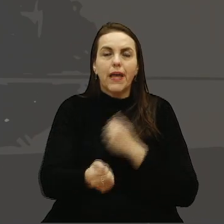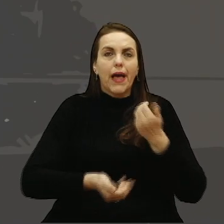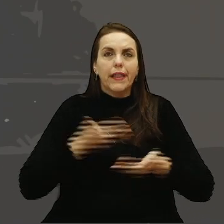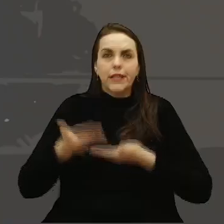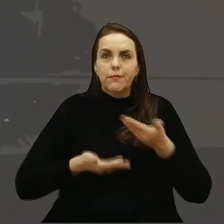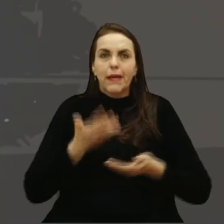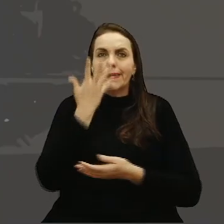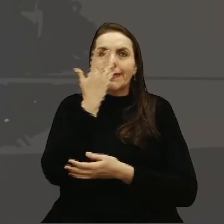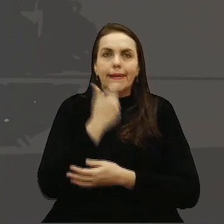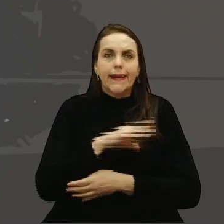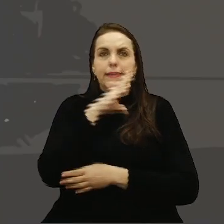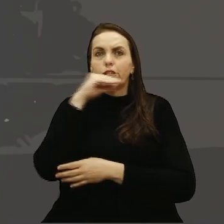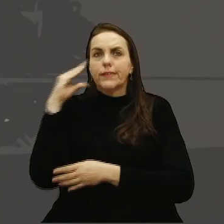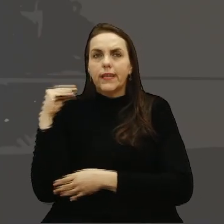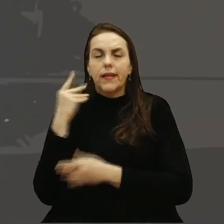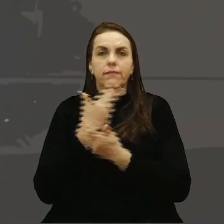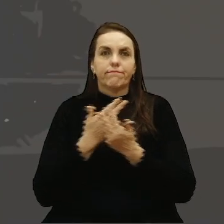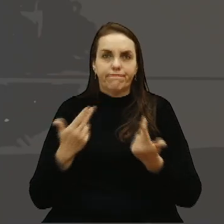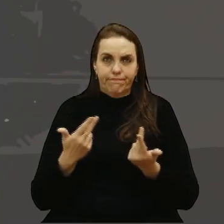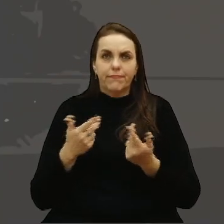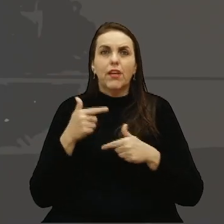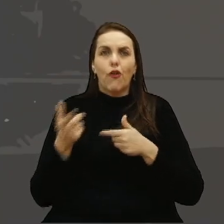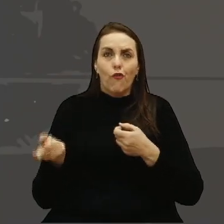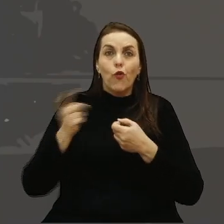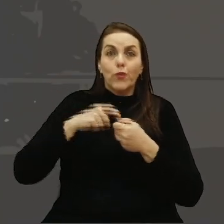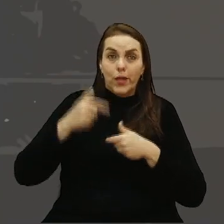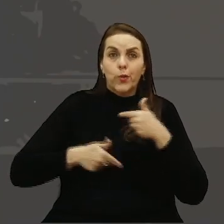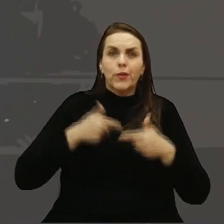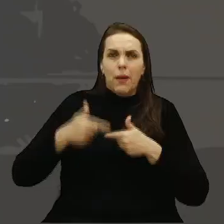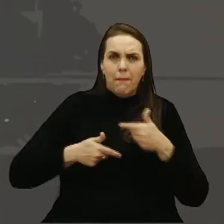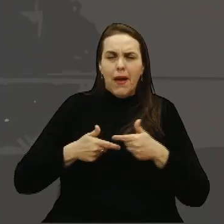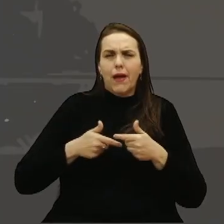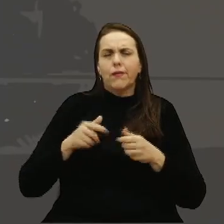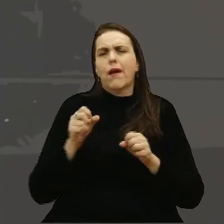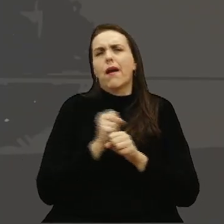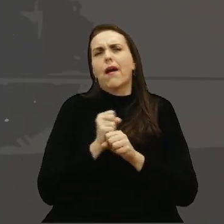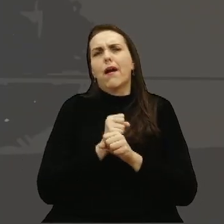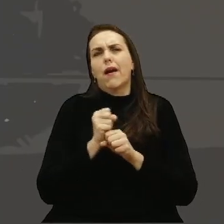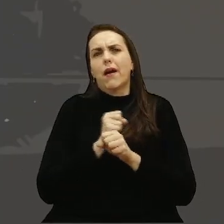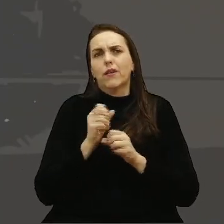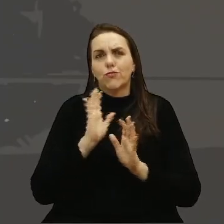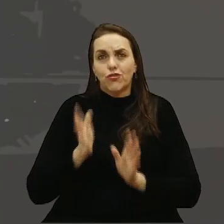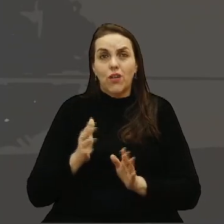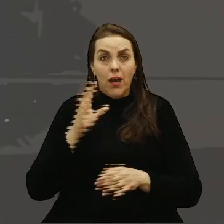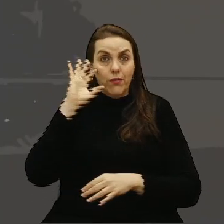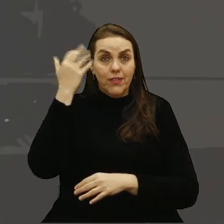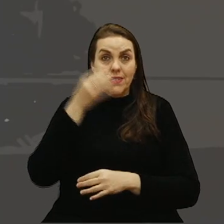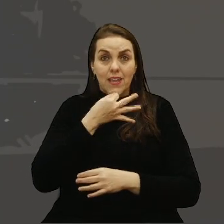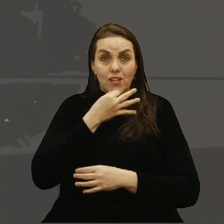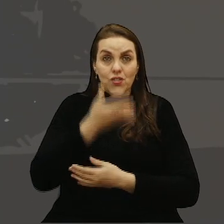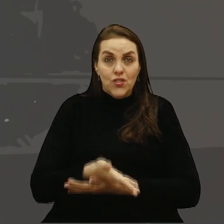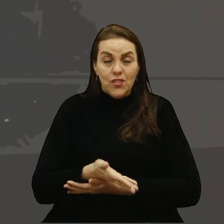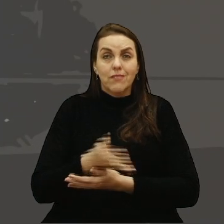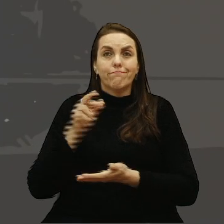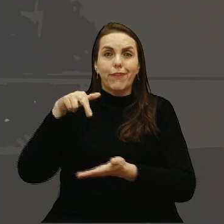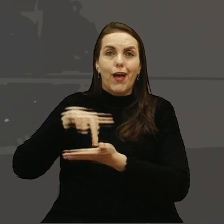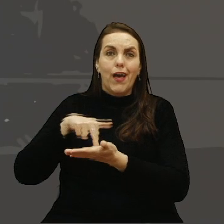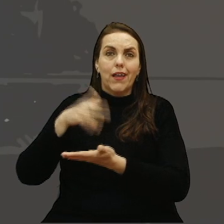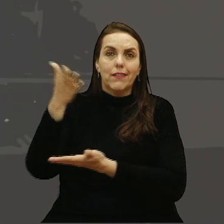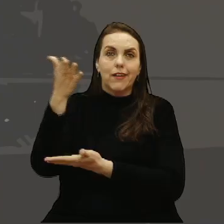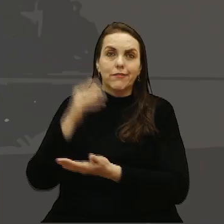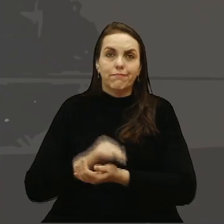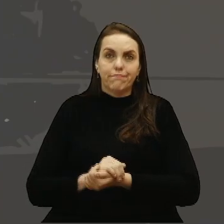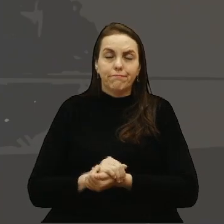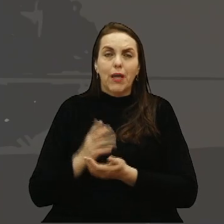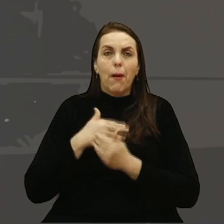crianças, adolescentes, enfim, eles estão reativando o trabalho que já há décadas acontece em Caxias, e a realidade, então, é essa daqui que os colegas estão vendo. À medida que se